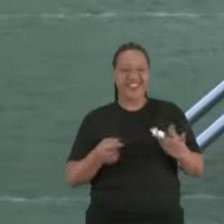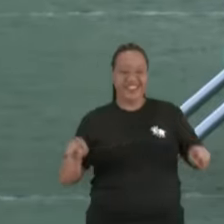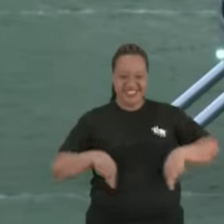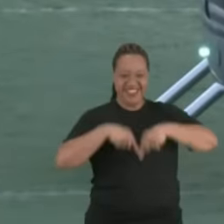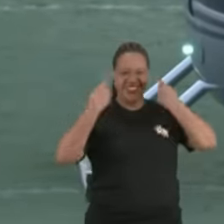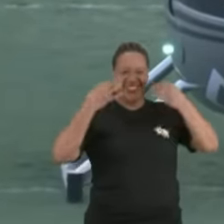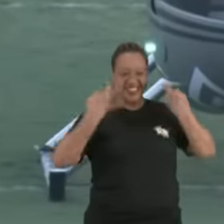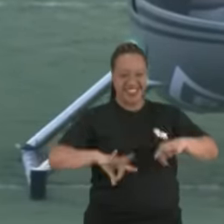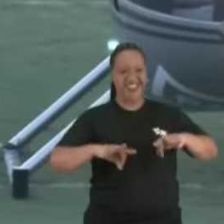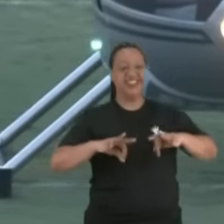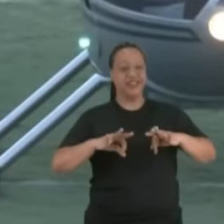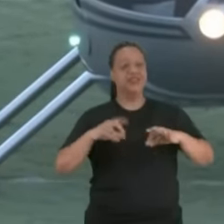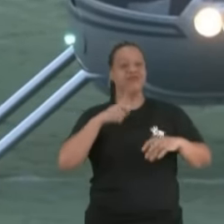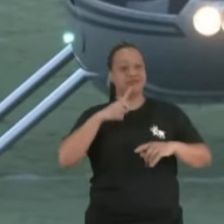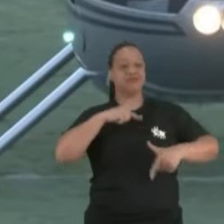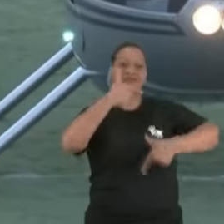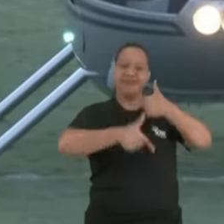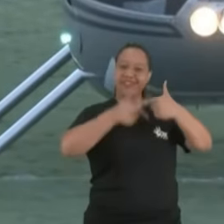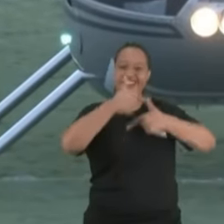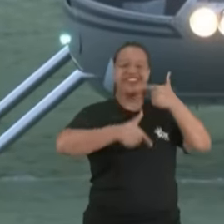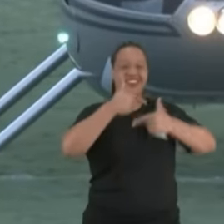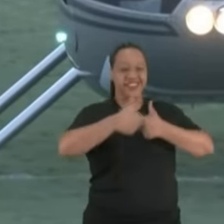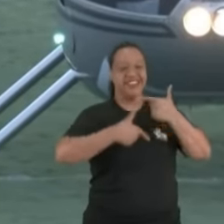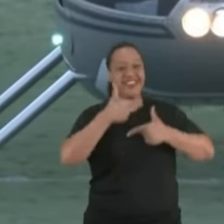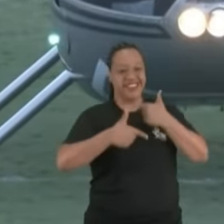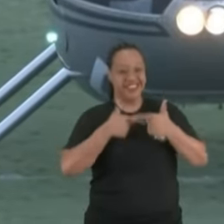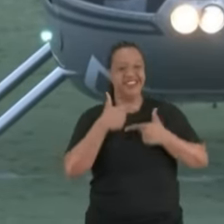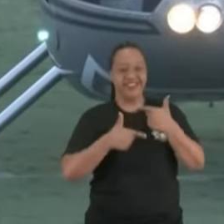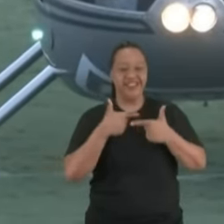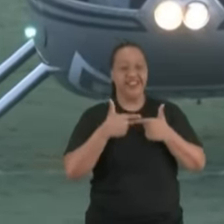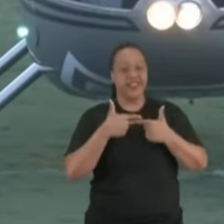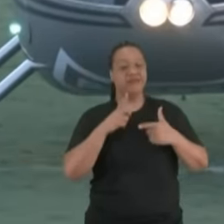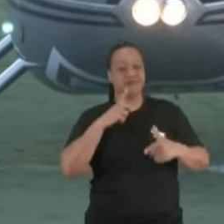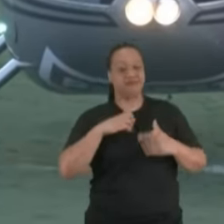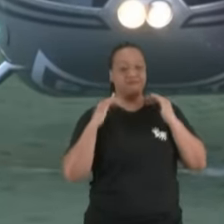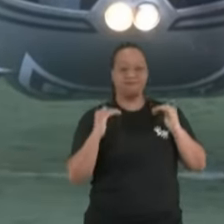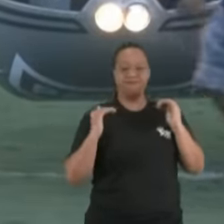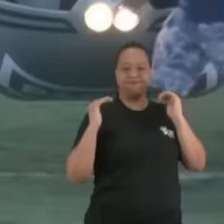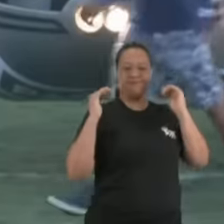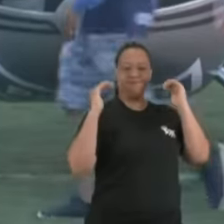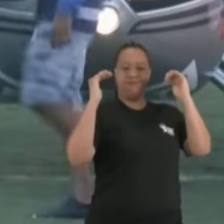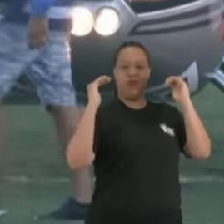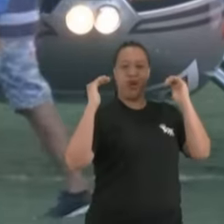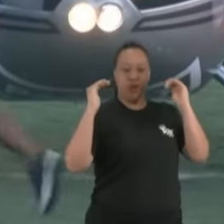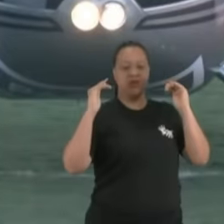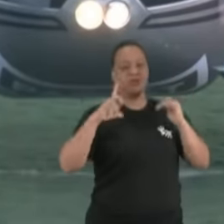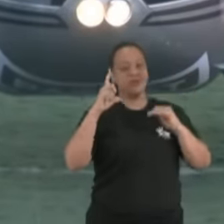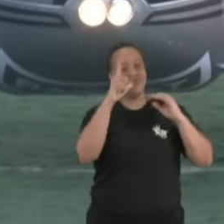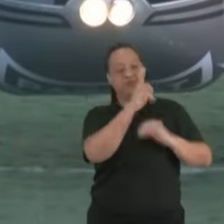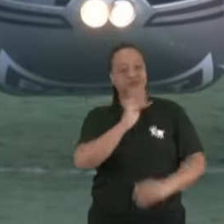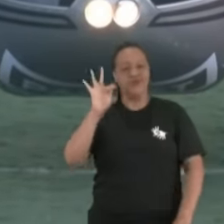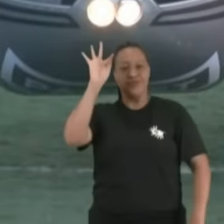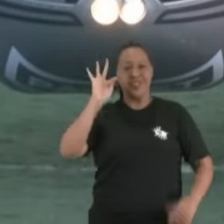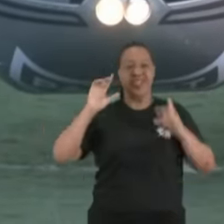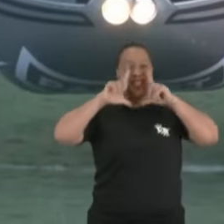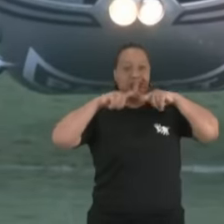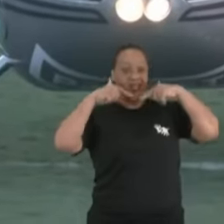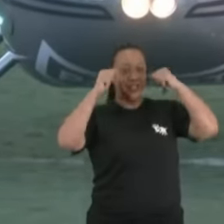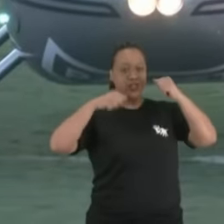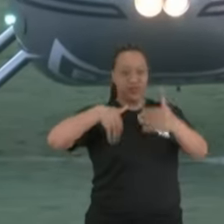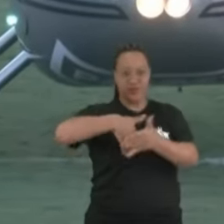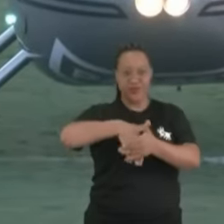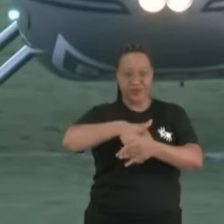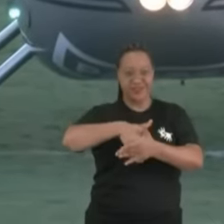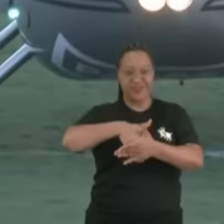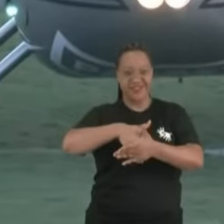ter esse trabalho, e um trabalho em alto nível pela Federação Alagoana de